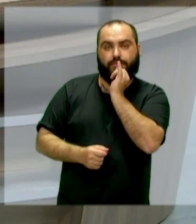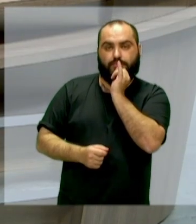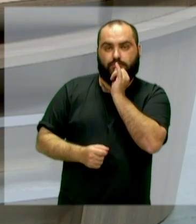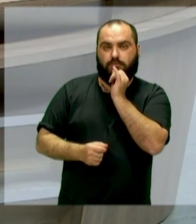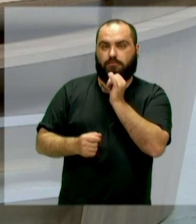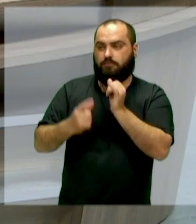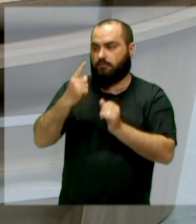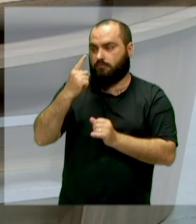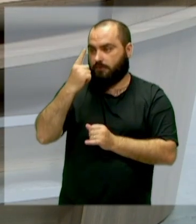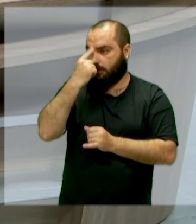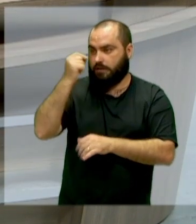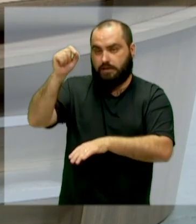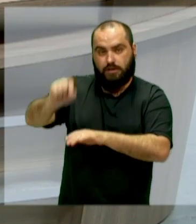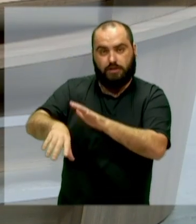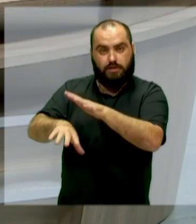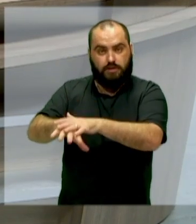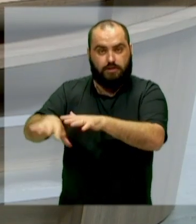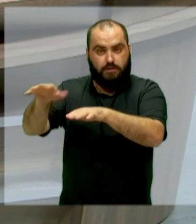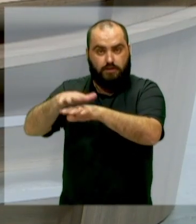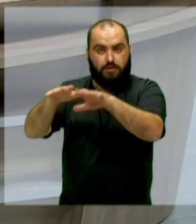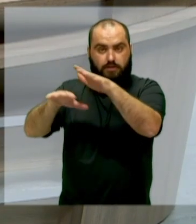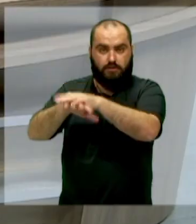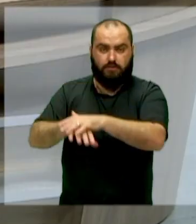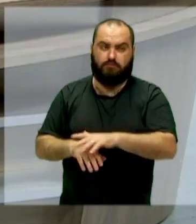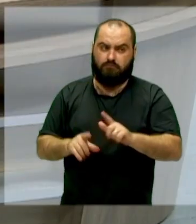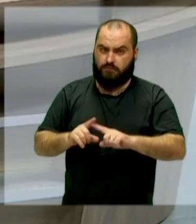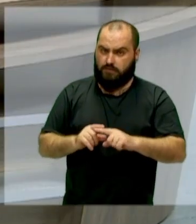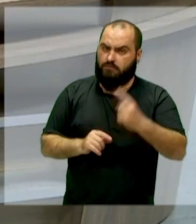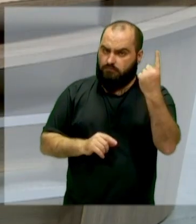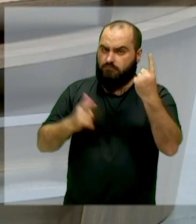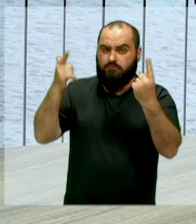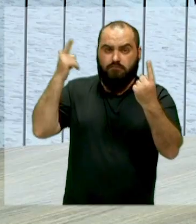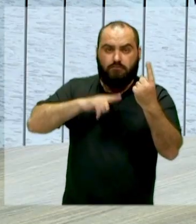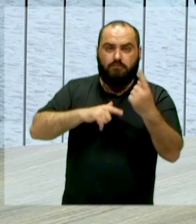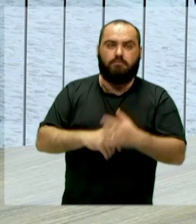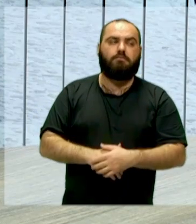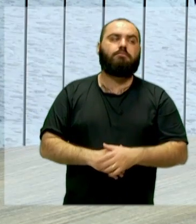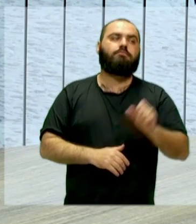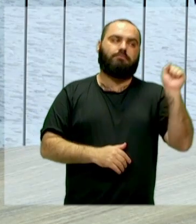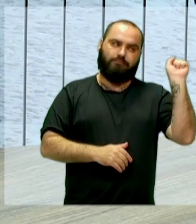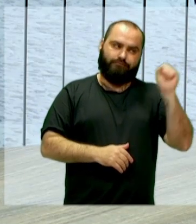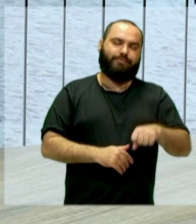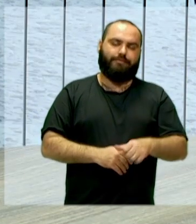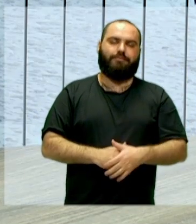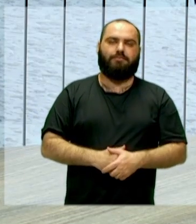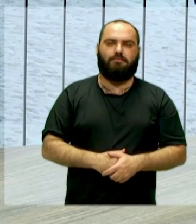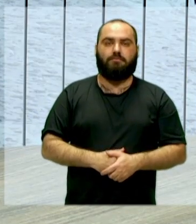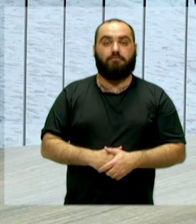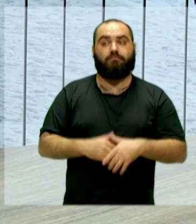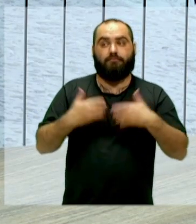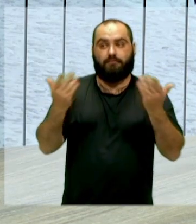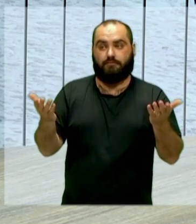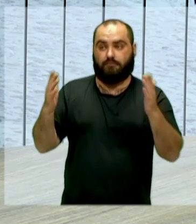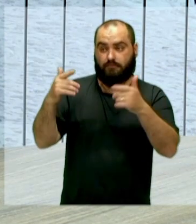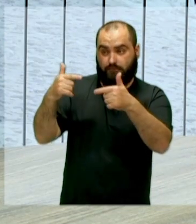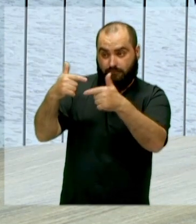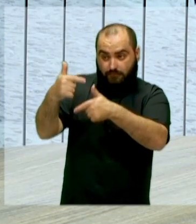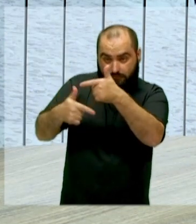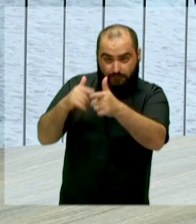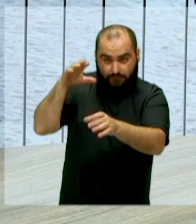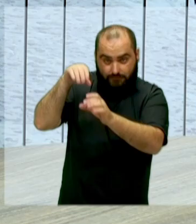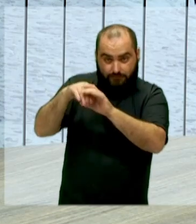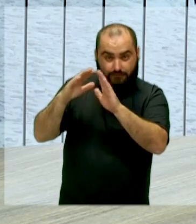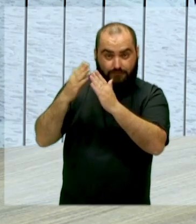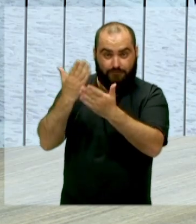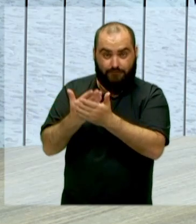composteiras mas sempre alguma Dá para colocar não dá sim com certeza então o trabalho nas escolas ele é feito durante o ano todo a